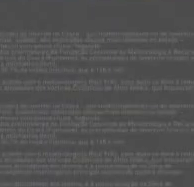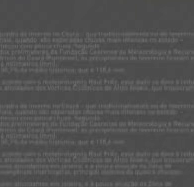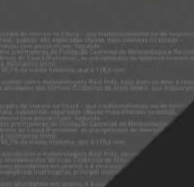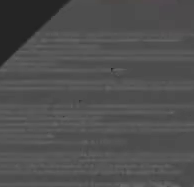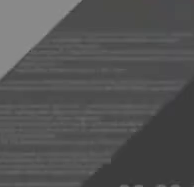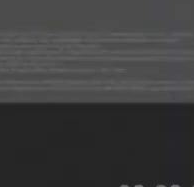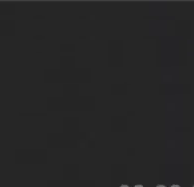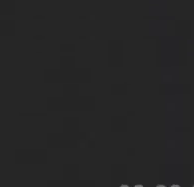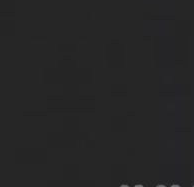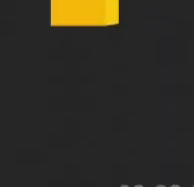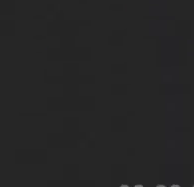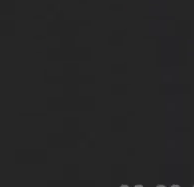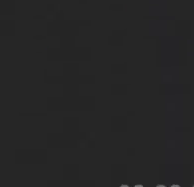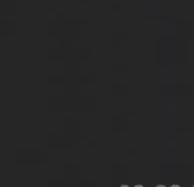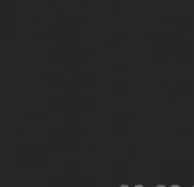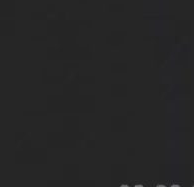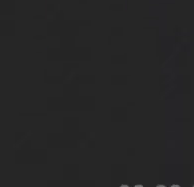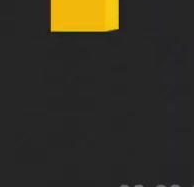ae